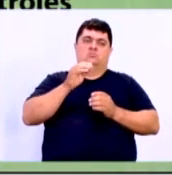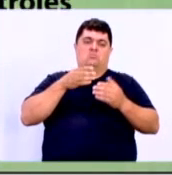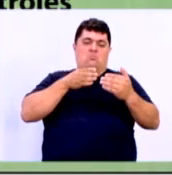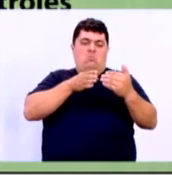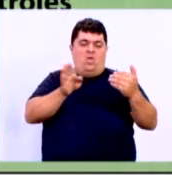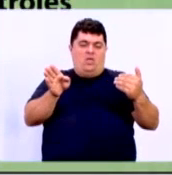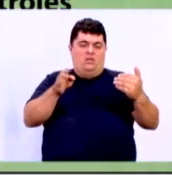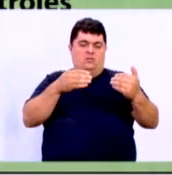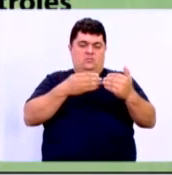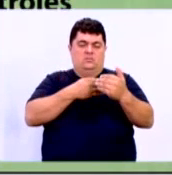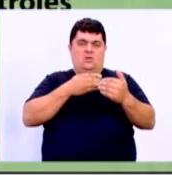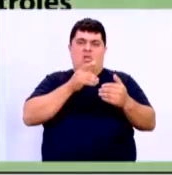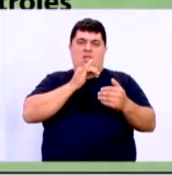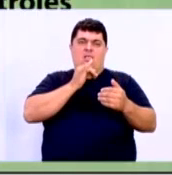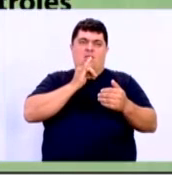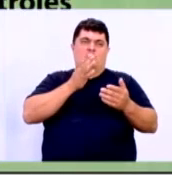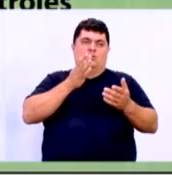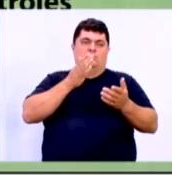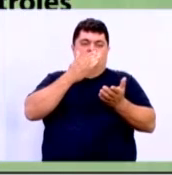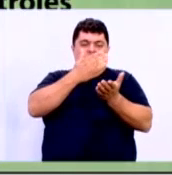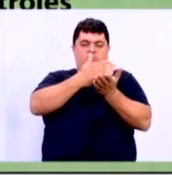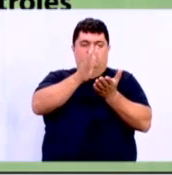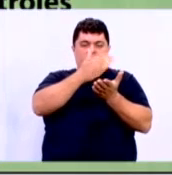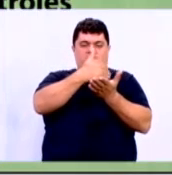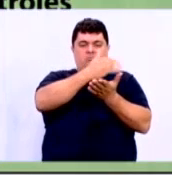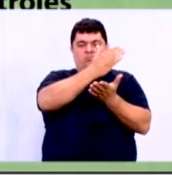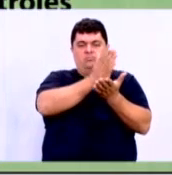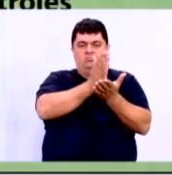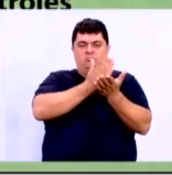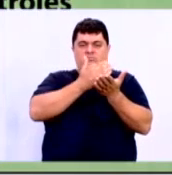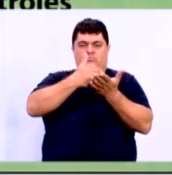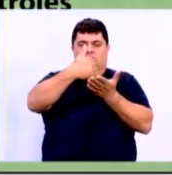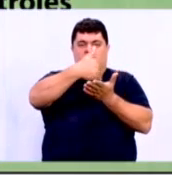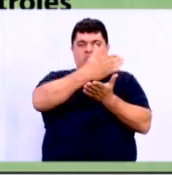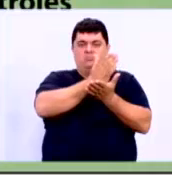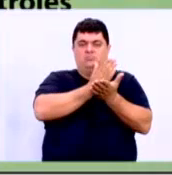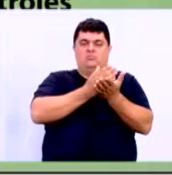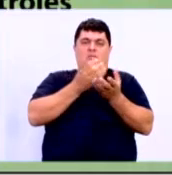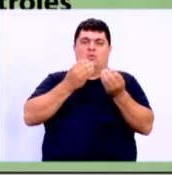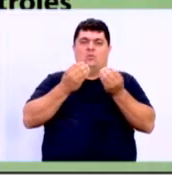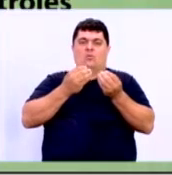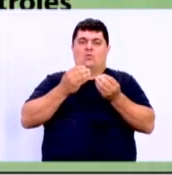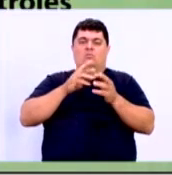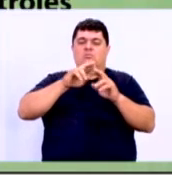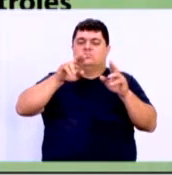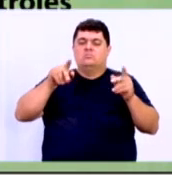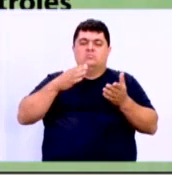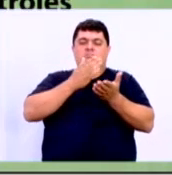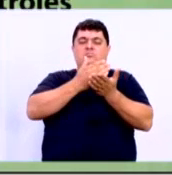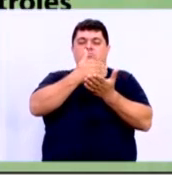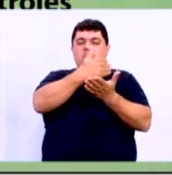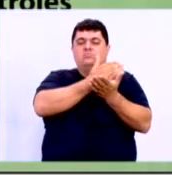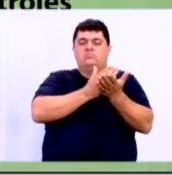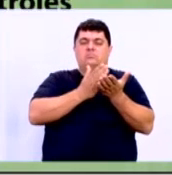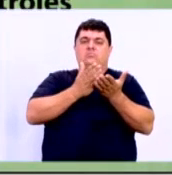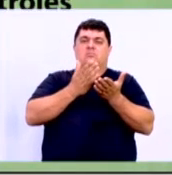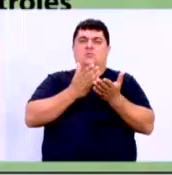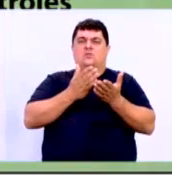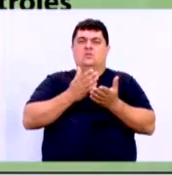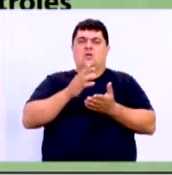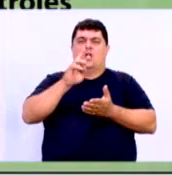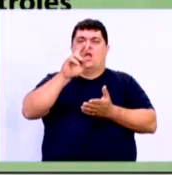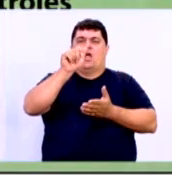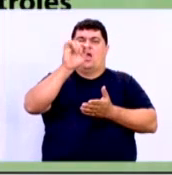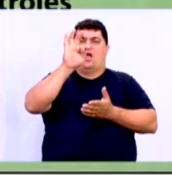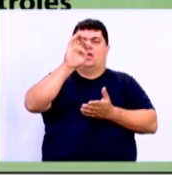rateio. Rateio? É, isso que veremos hoje. Como ratear os custos indiretos. O que é ratear,